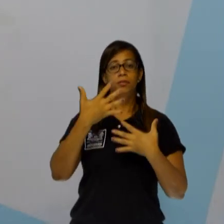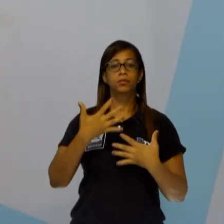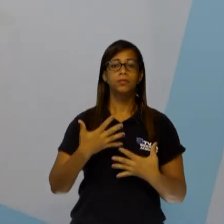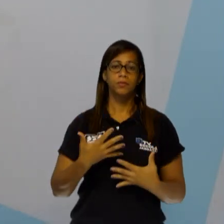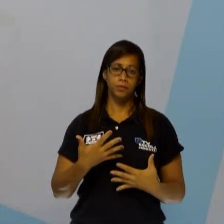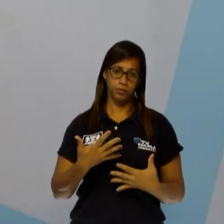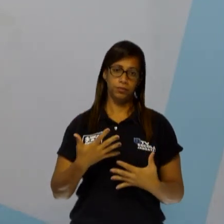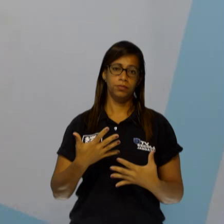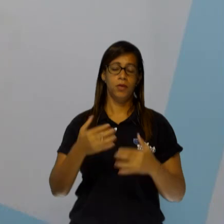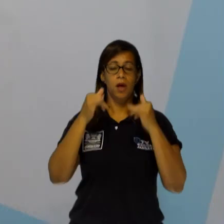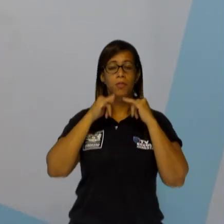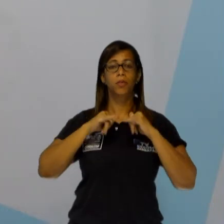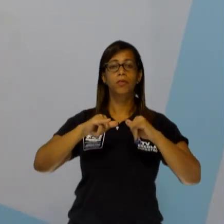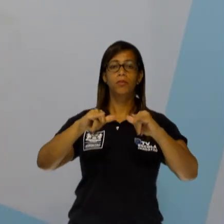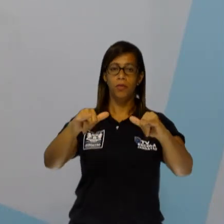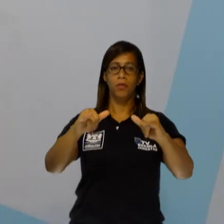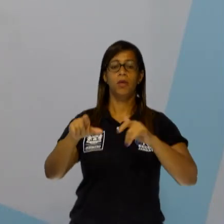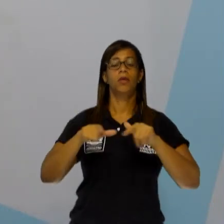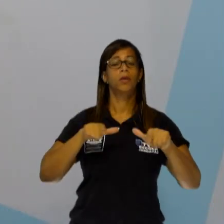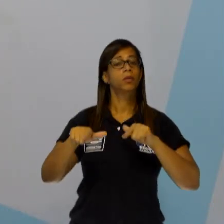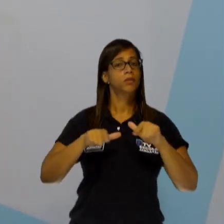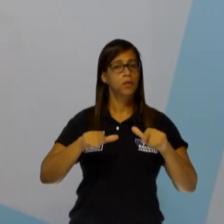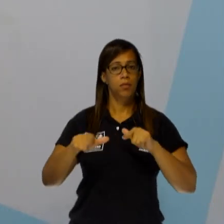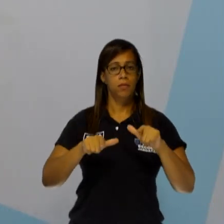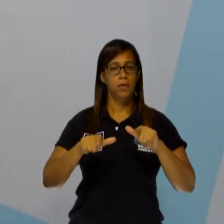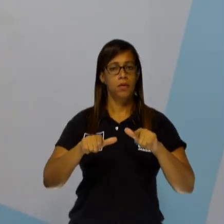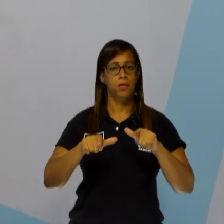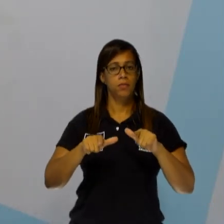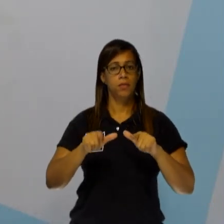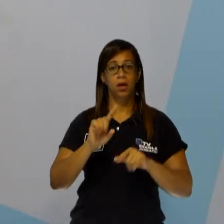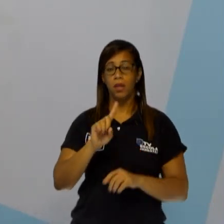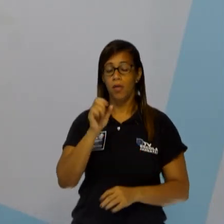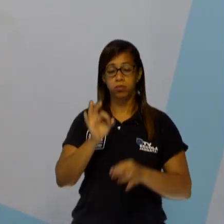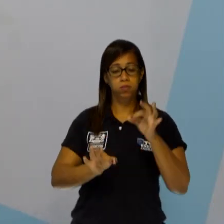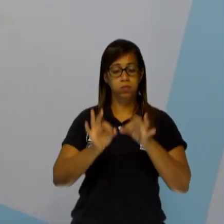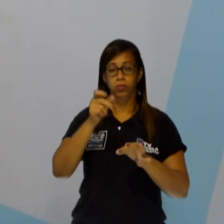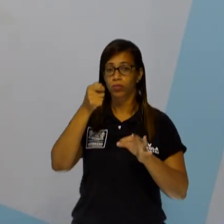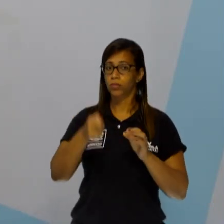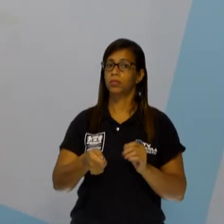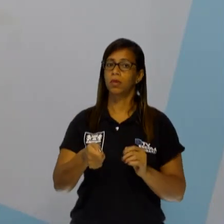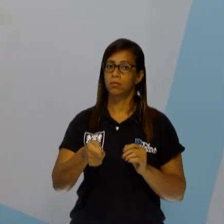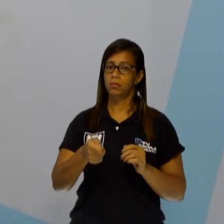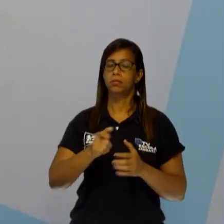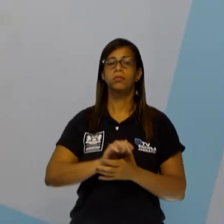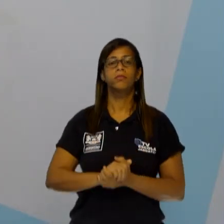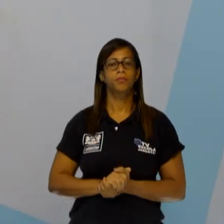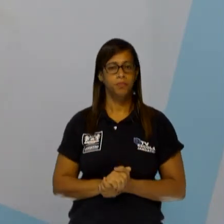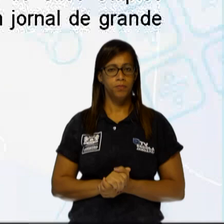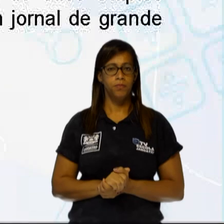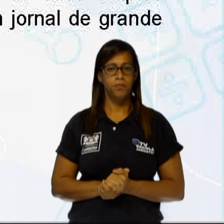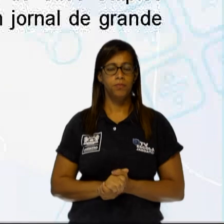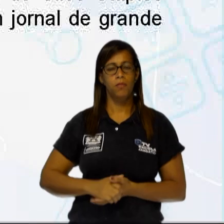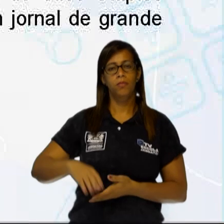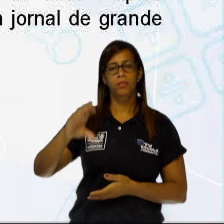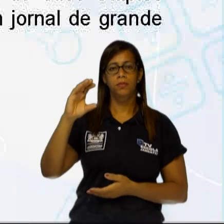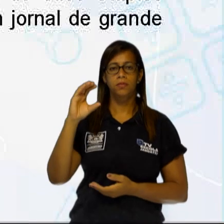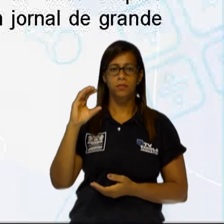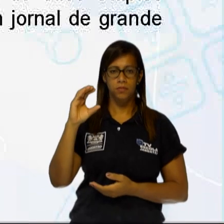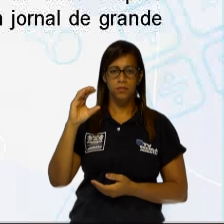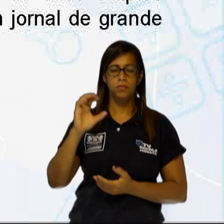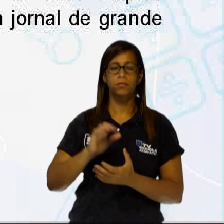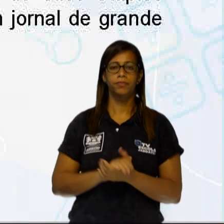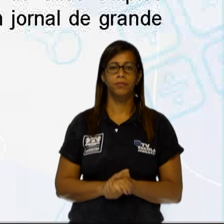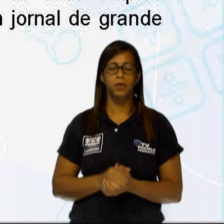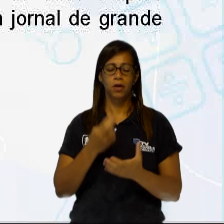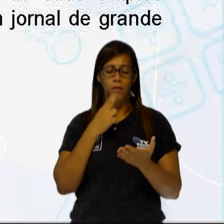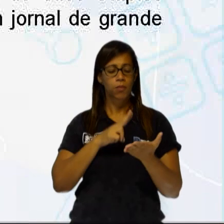falando a respeito, né, trazendo informações sobre a obra e não fazendo um julgamento, como é dito aí nesse item B. Vamos para o item C? É